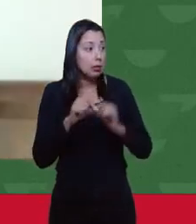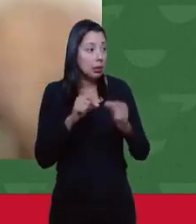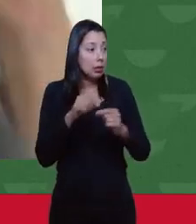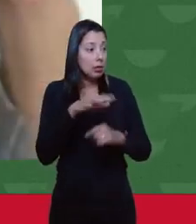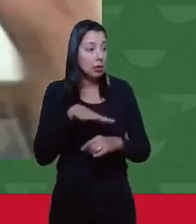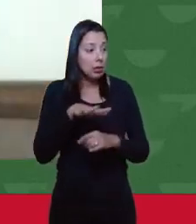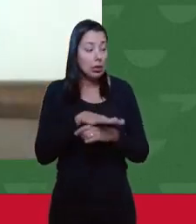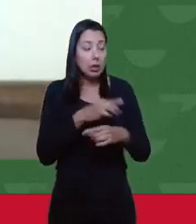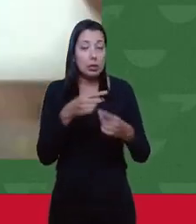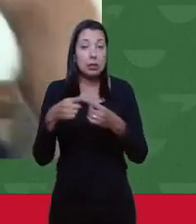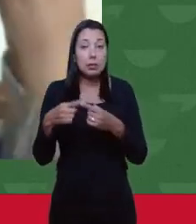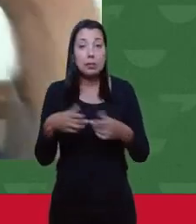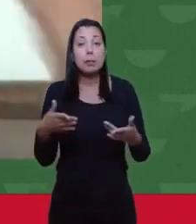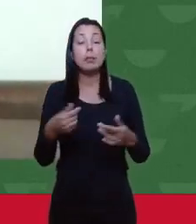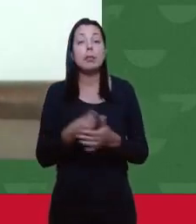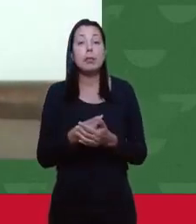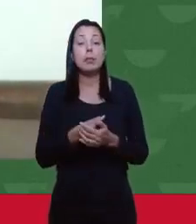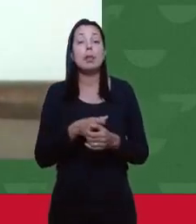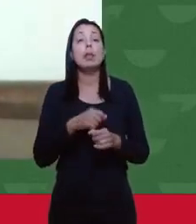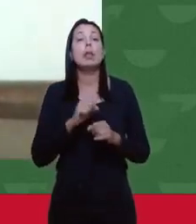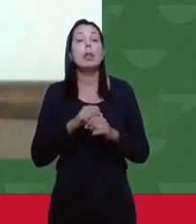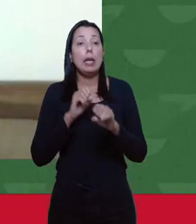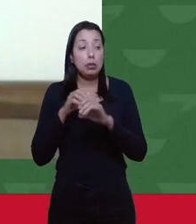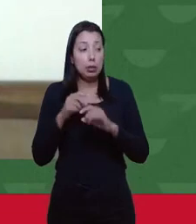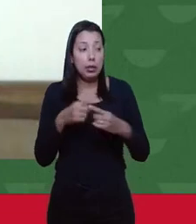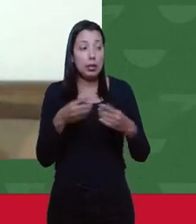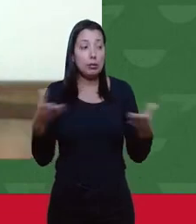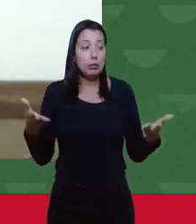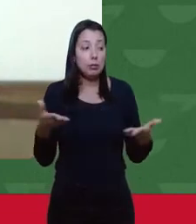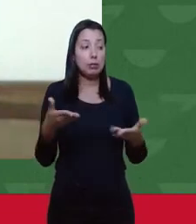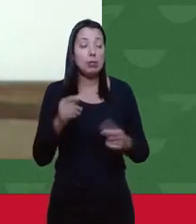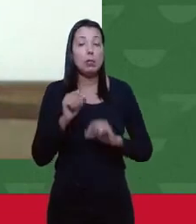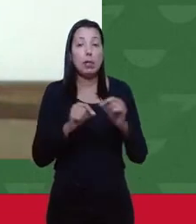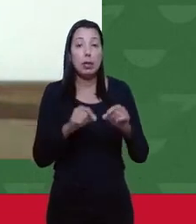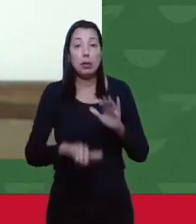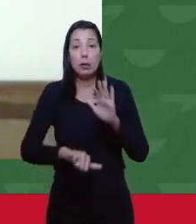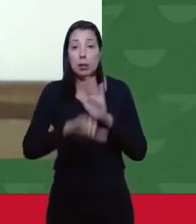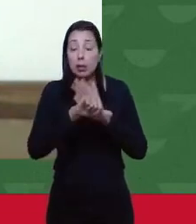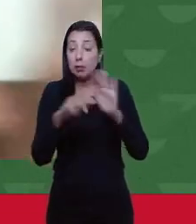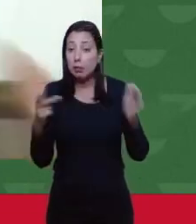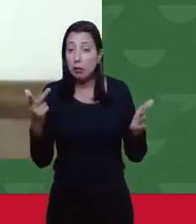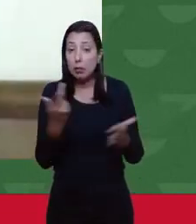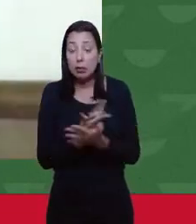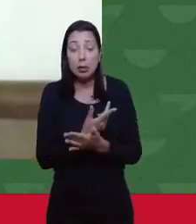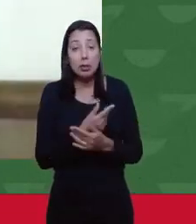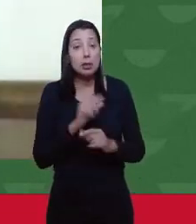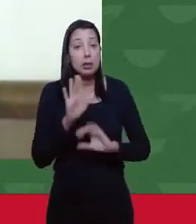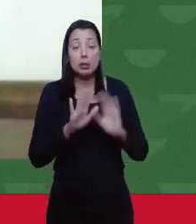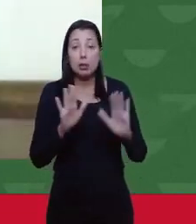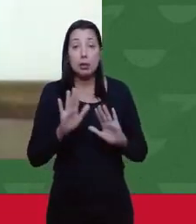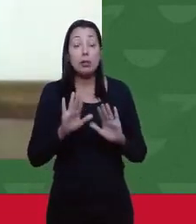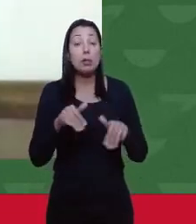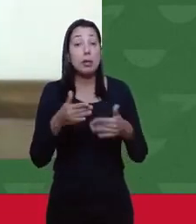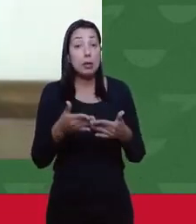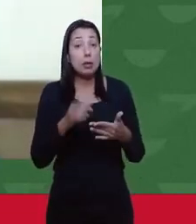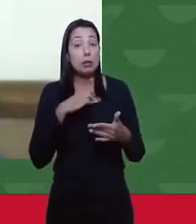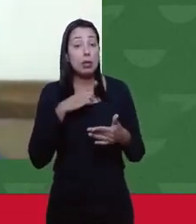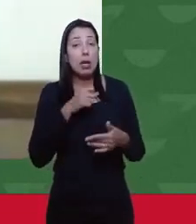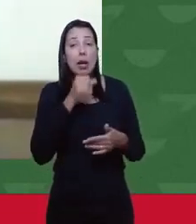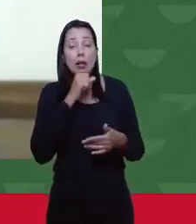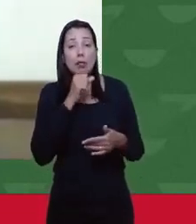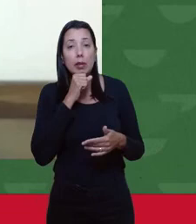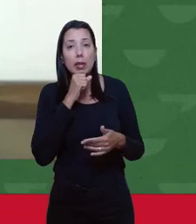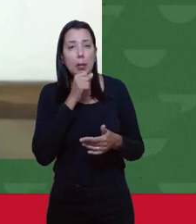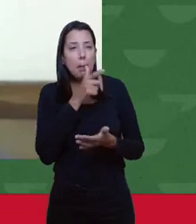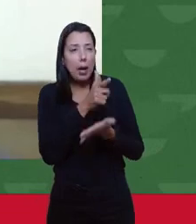lugar, bala certa, endereço certo, ou seja, não é um crime que acontece por acaso, não é a velha história da